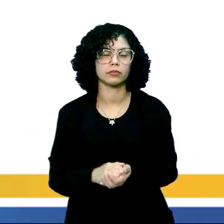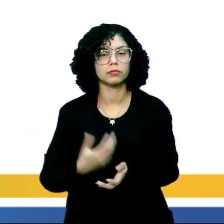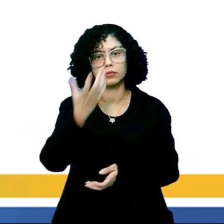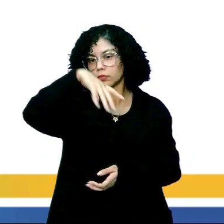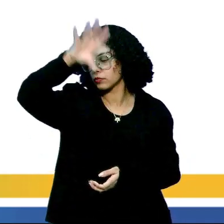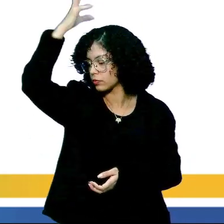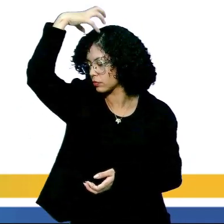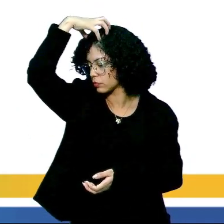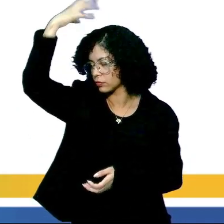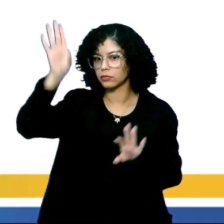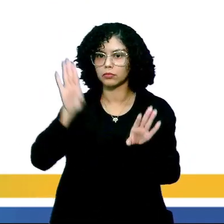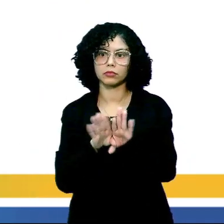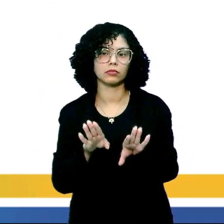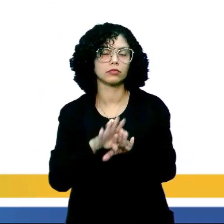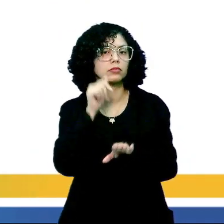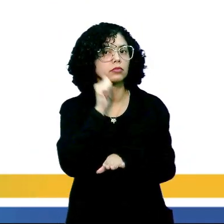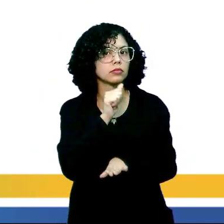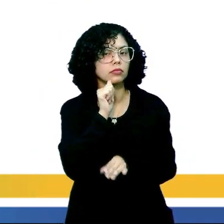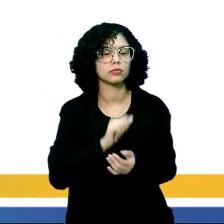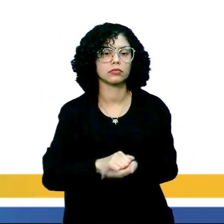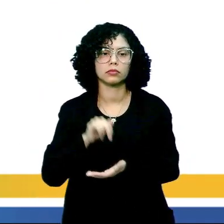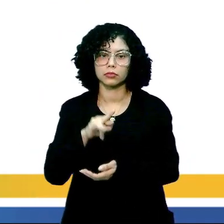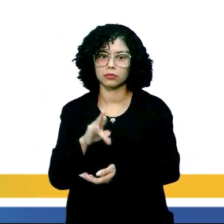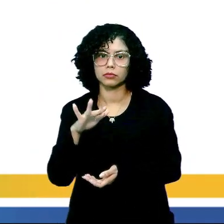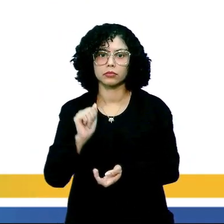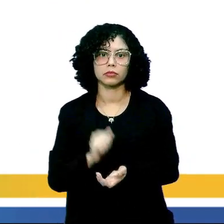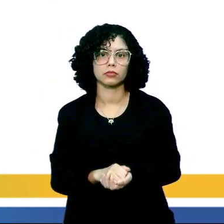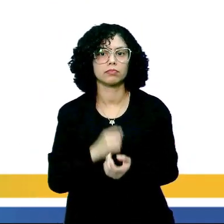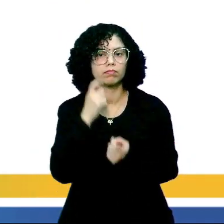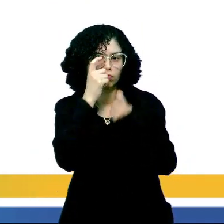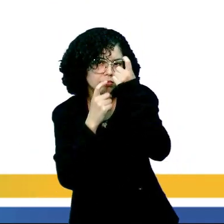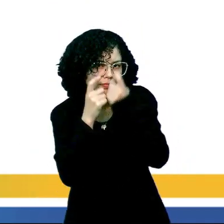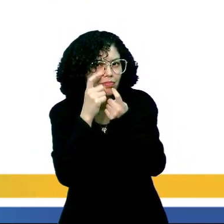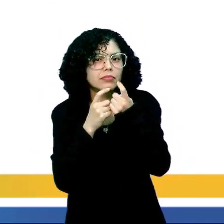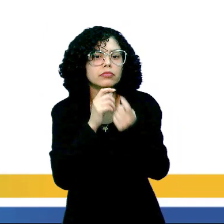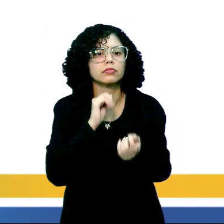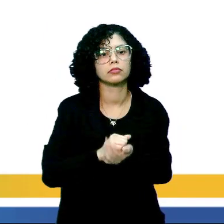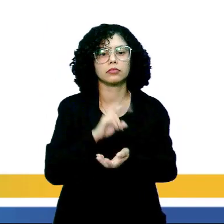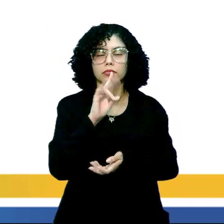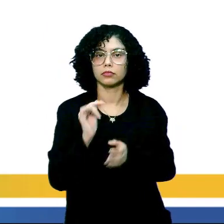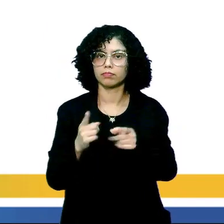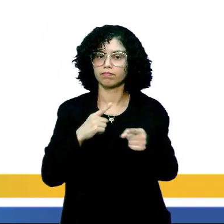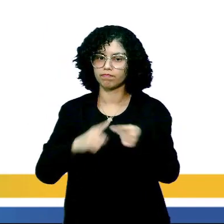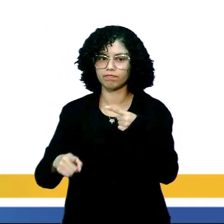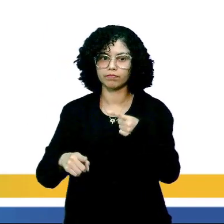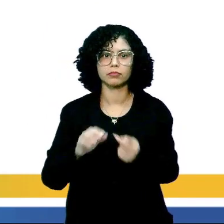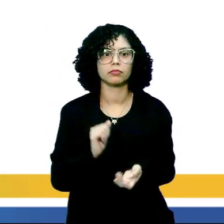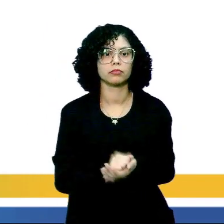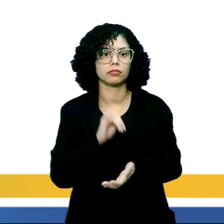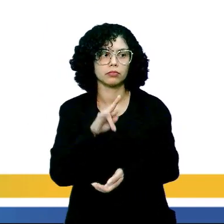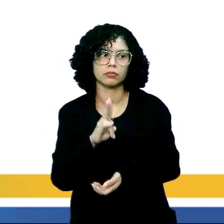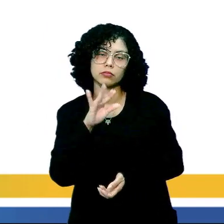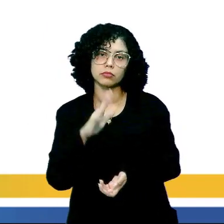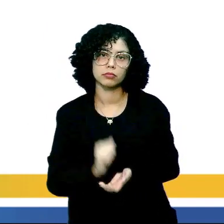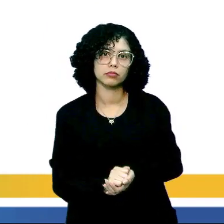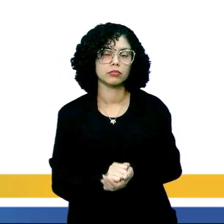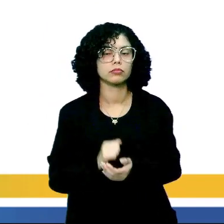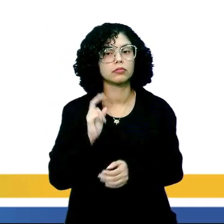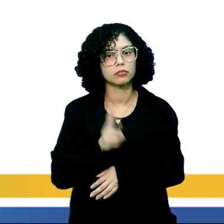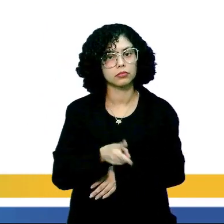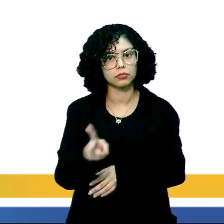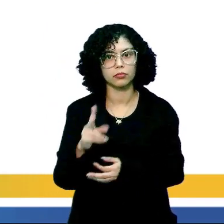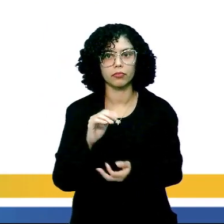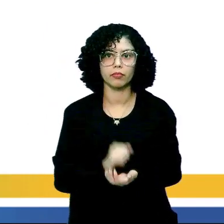rei, no caso a rainha, que era a Rainha Maria nessa época, preocupada. Então ela vai proibir a manufatura para manter